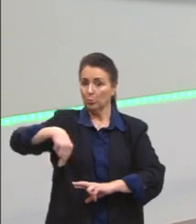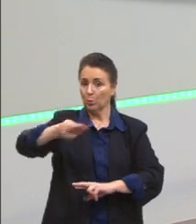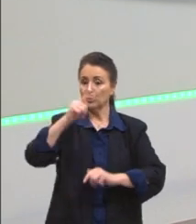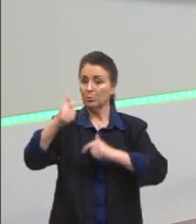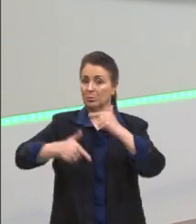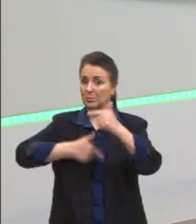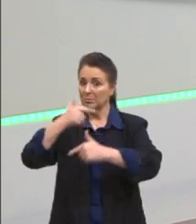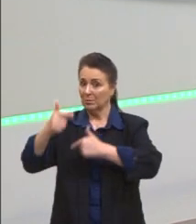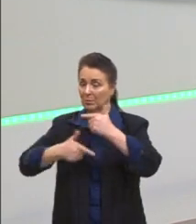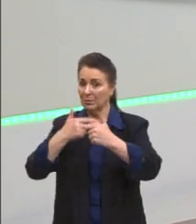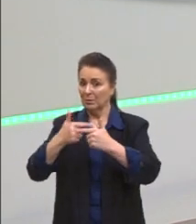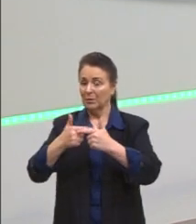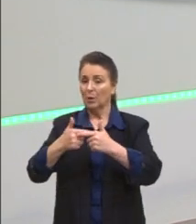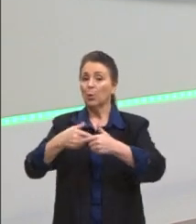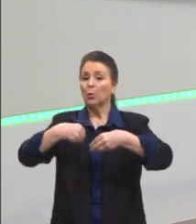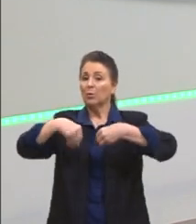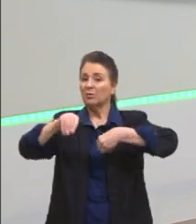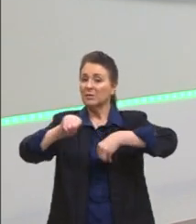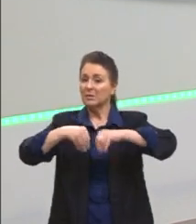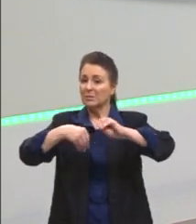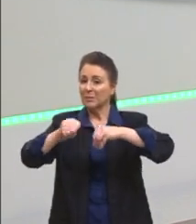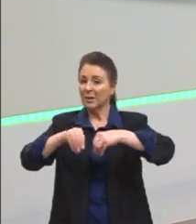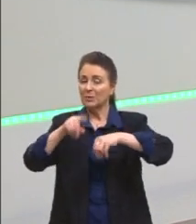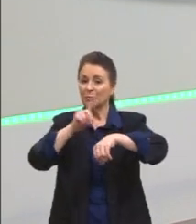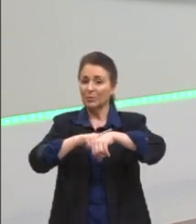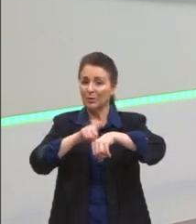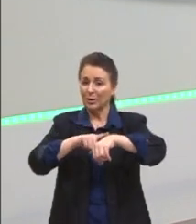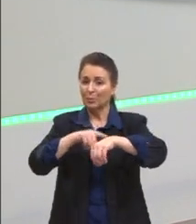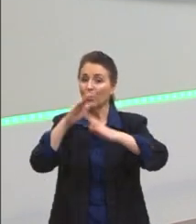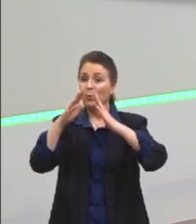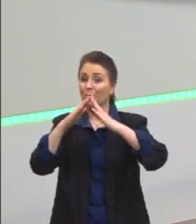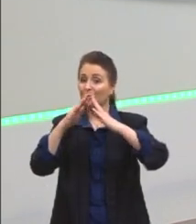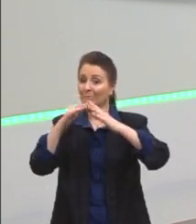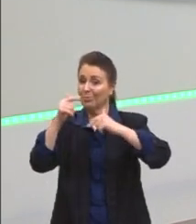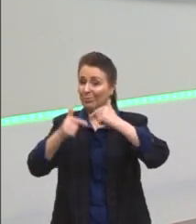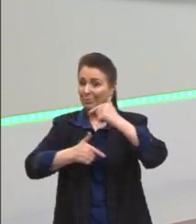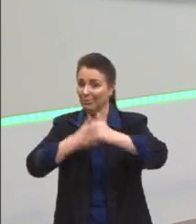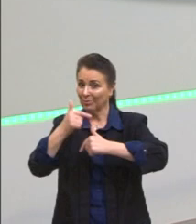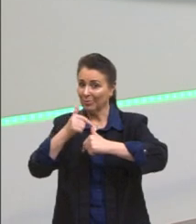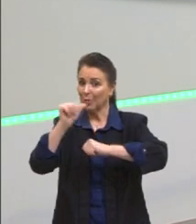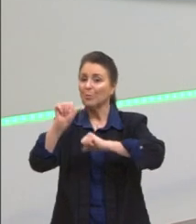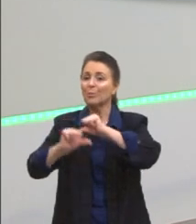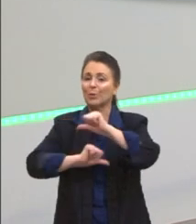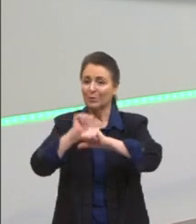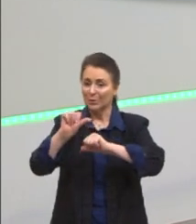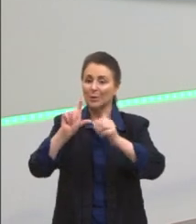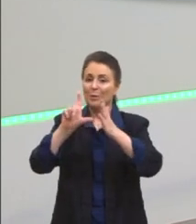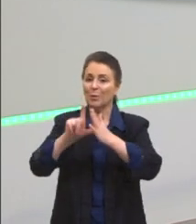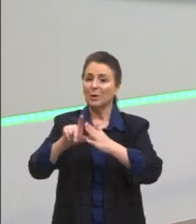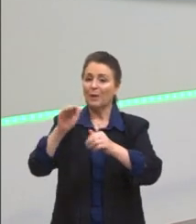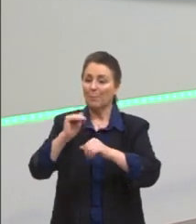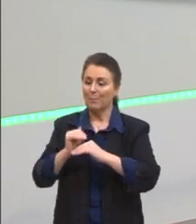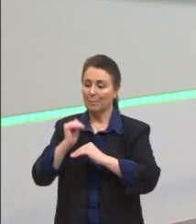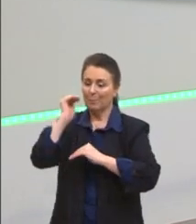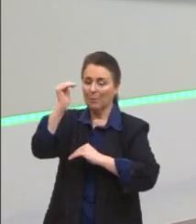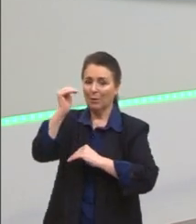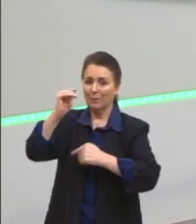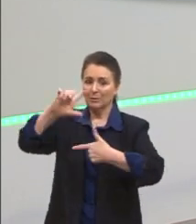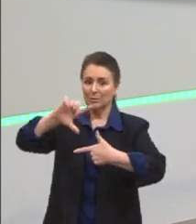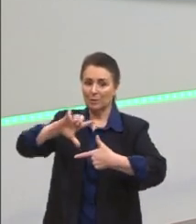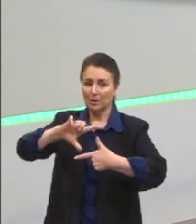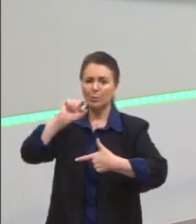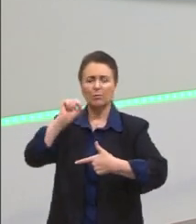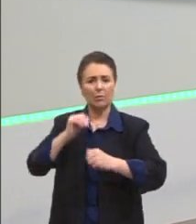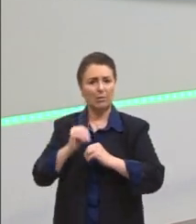o Flex tempo Home Office todas essas relações que se modificaram com a pós-modernidade o que esses avanços